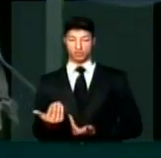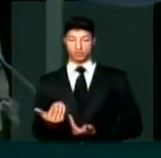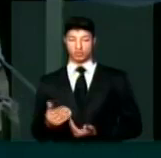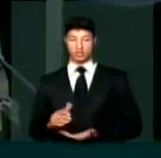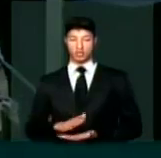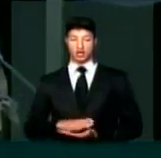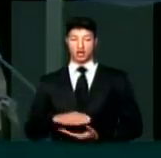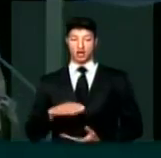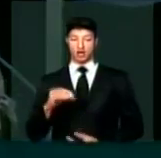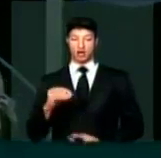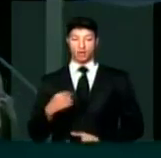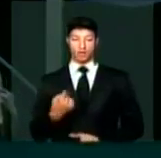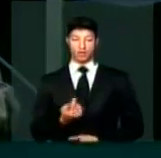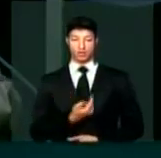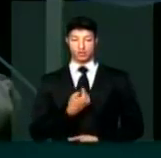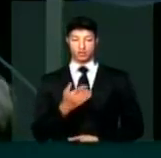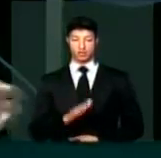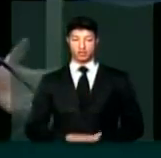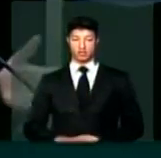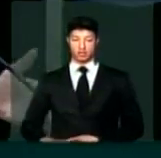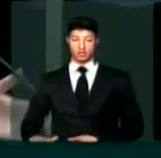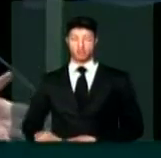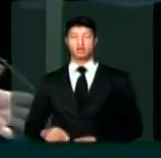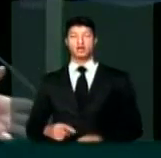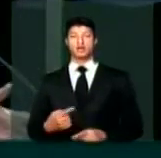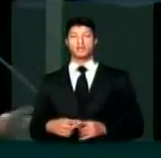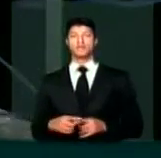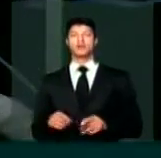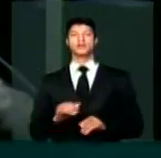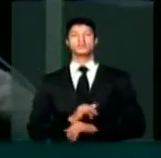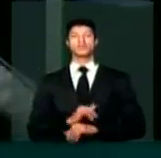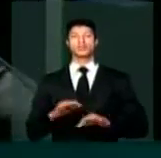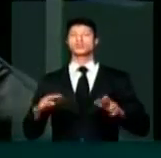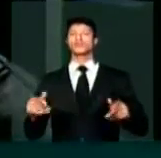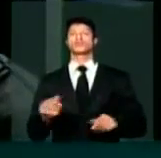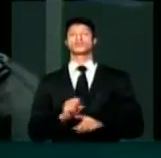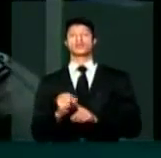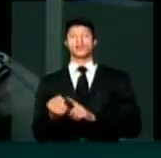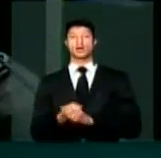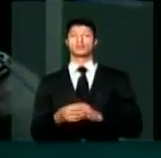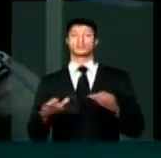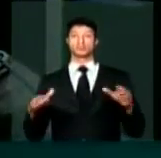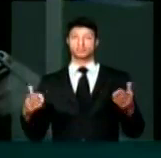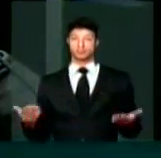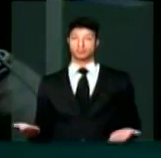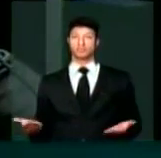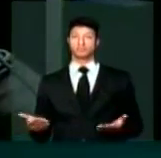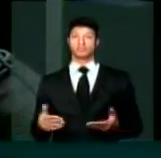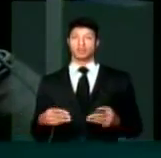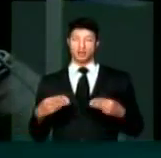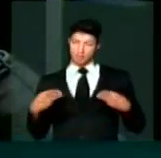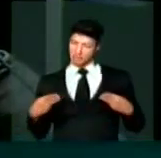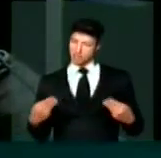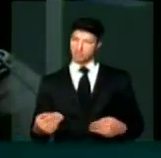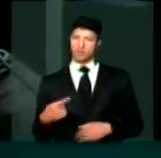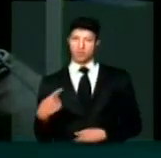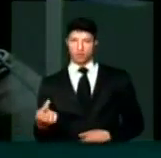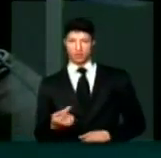a alma das nossas crianças e, por que não dizer, de toda a sociedade. Missão